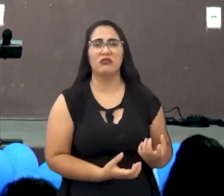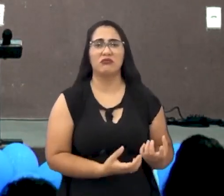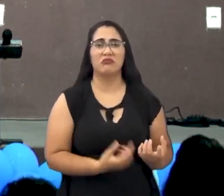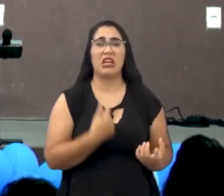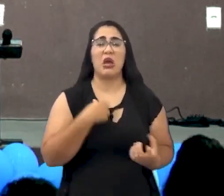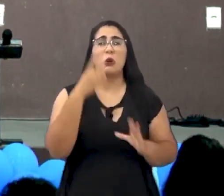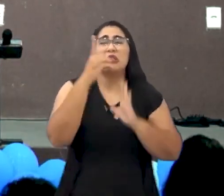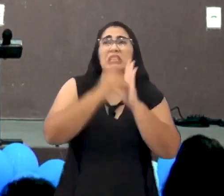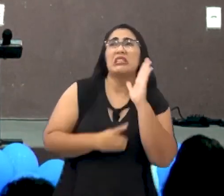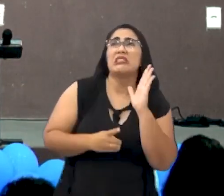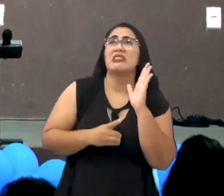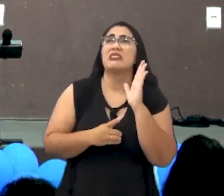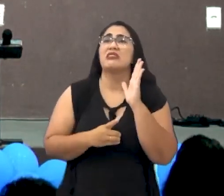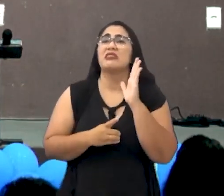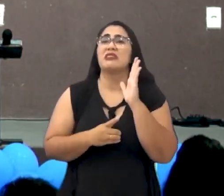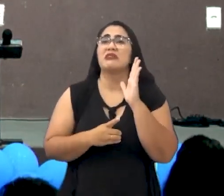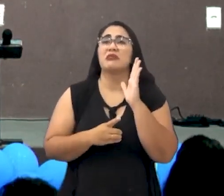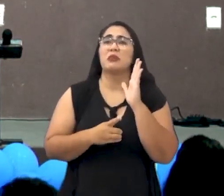filho.